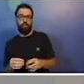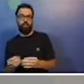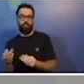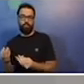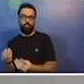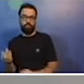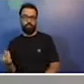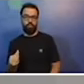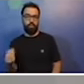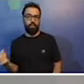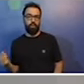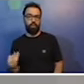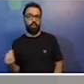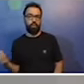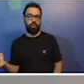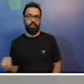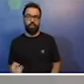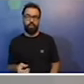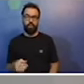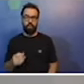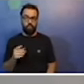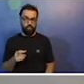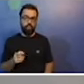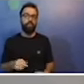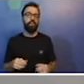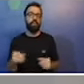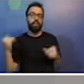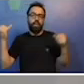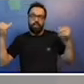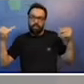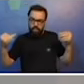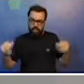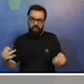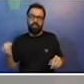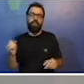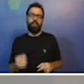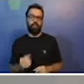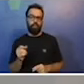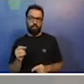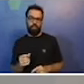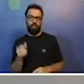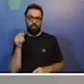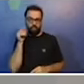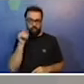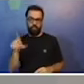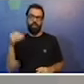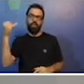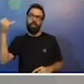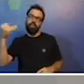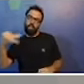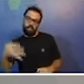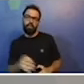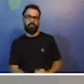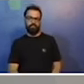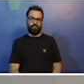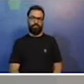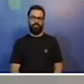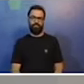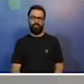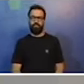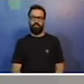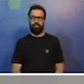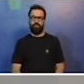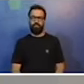plural? Você sabe justificar, explicar a concordância aplicada ao verbo ser nesse caso?